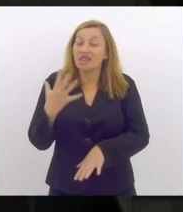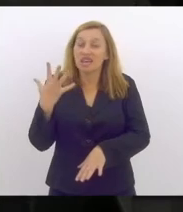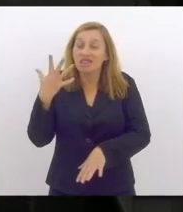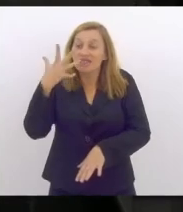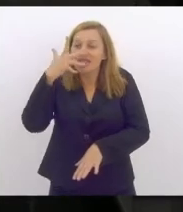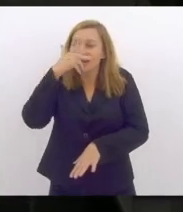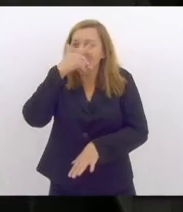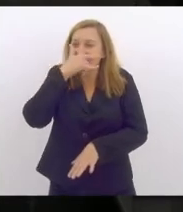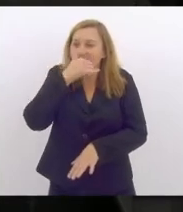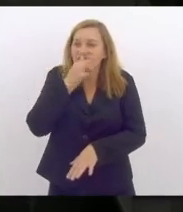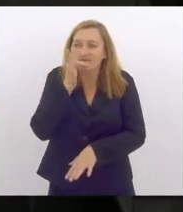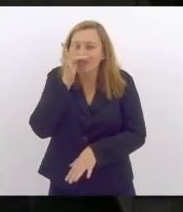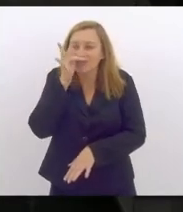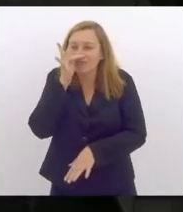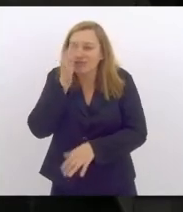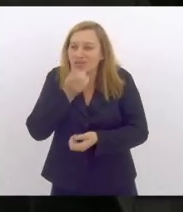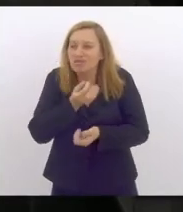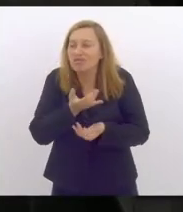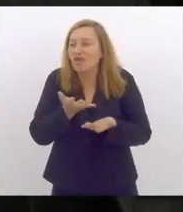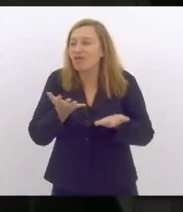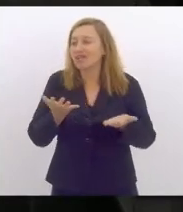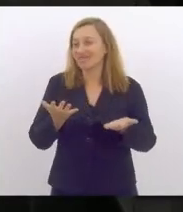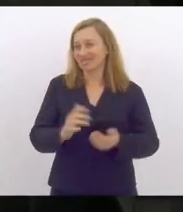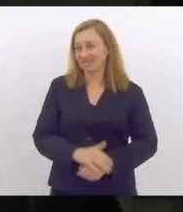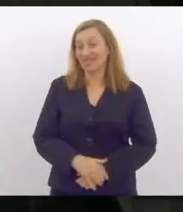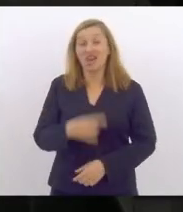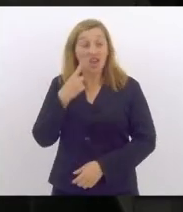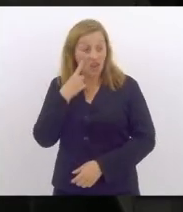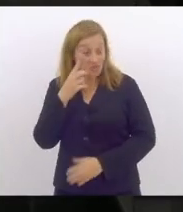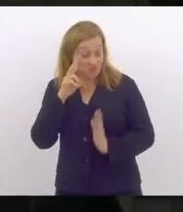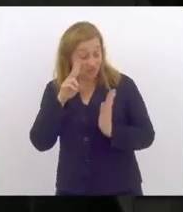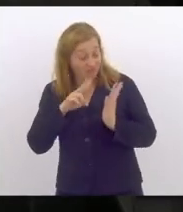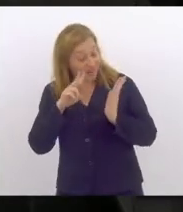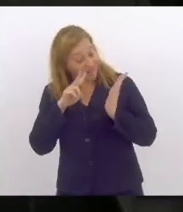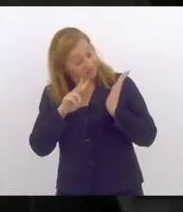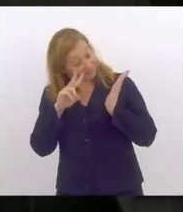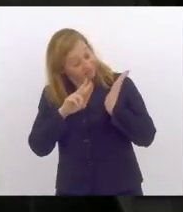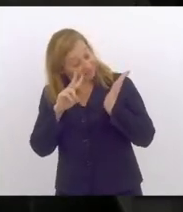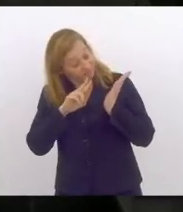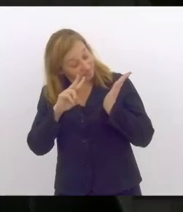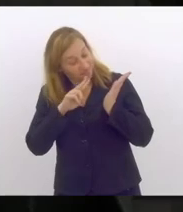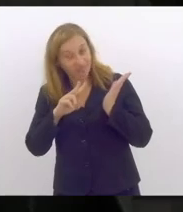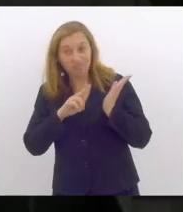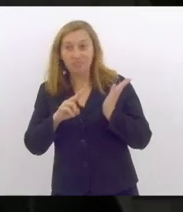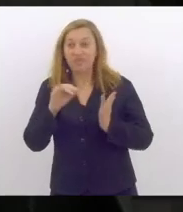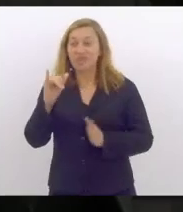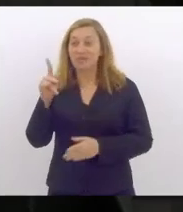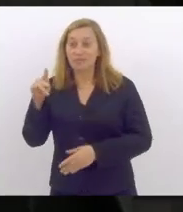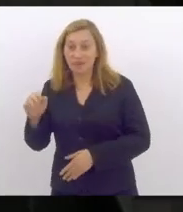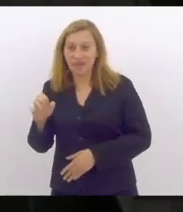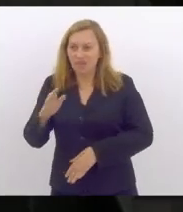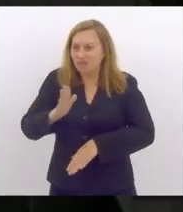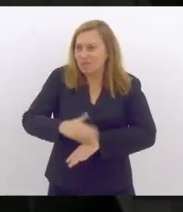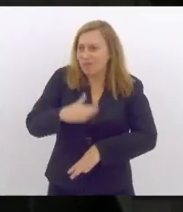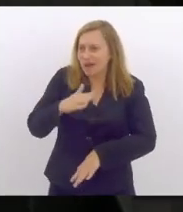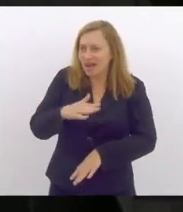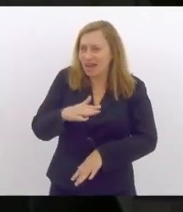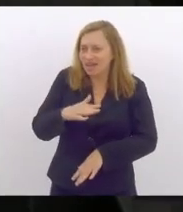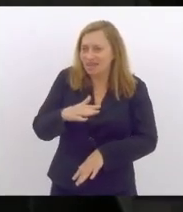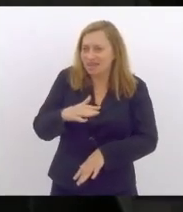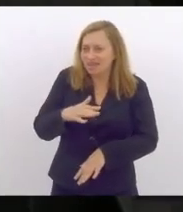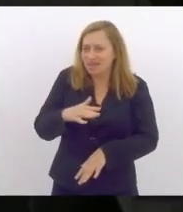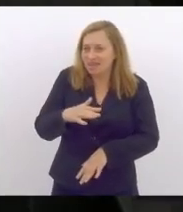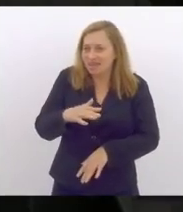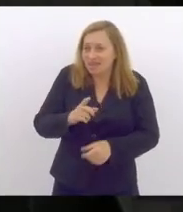em flores. E uma vez eu lia que o ipê, quanto mais